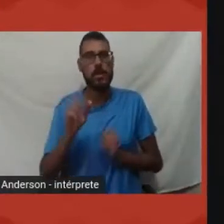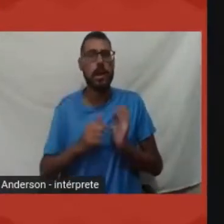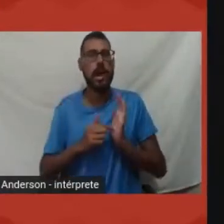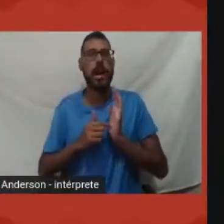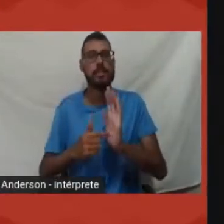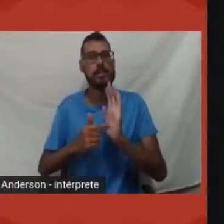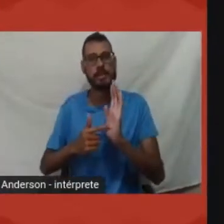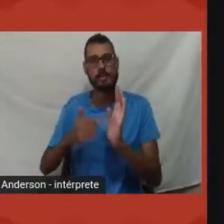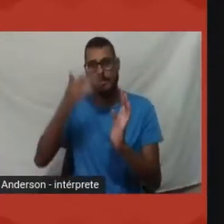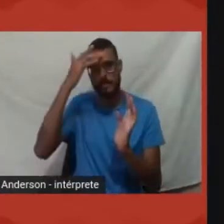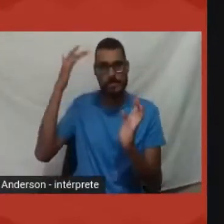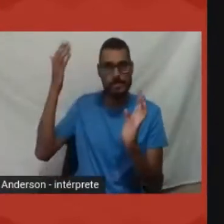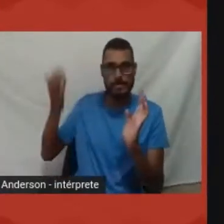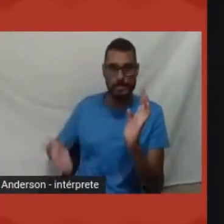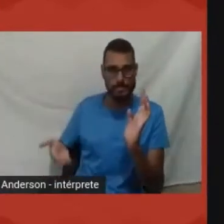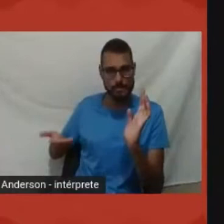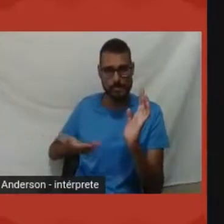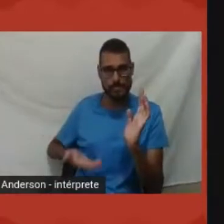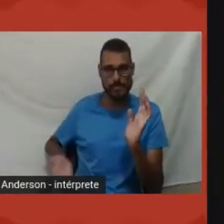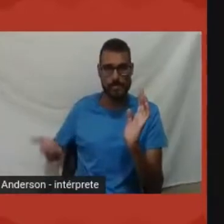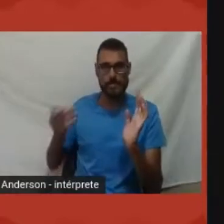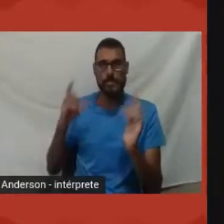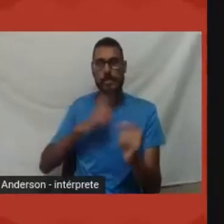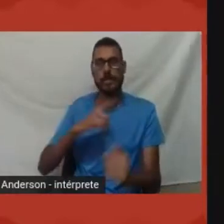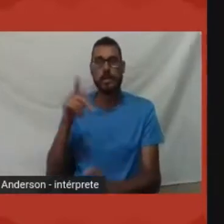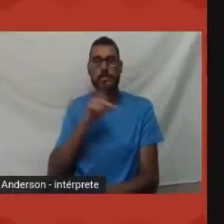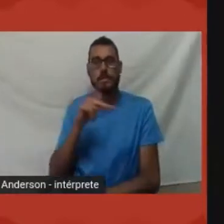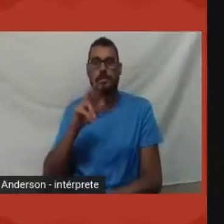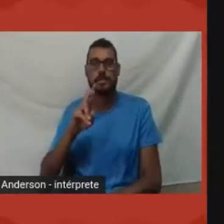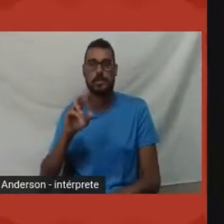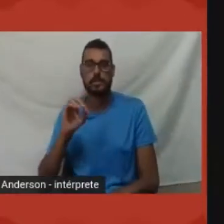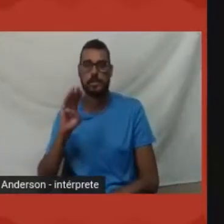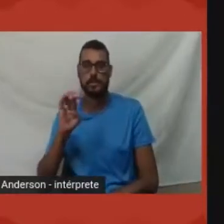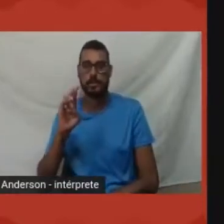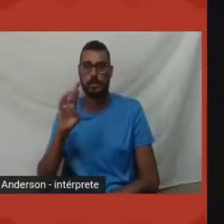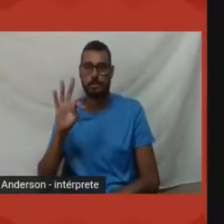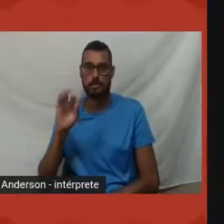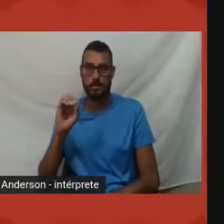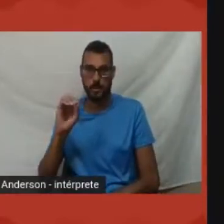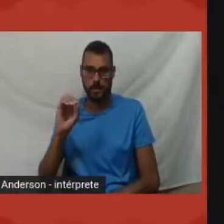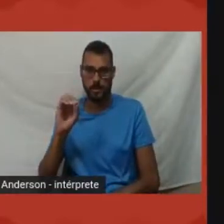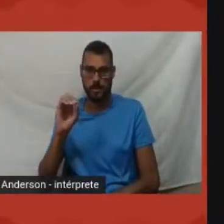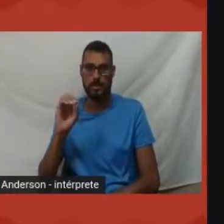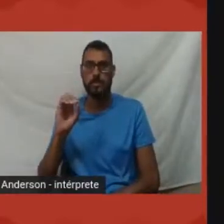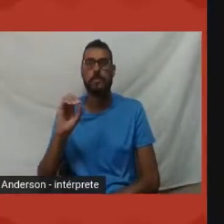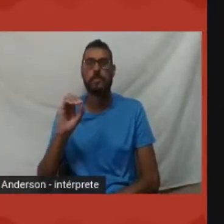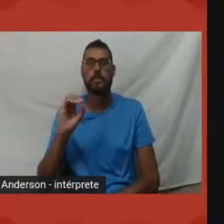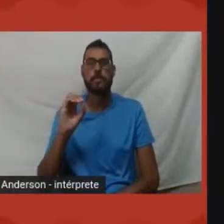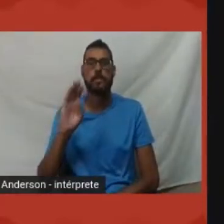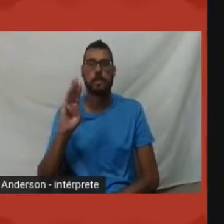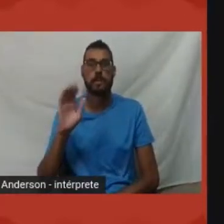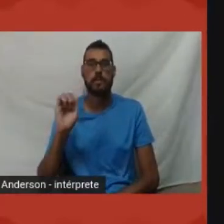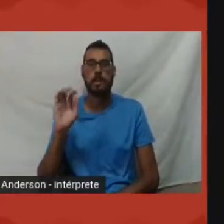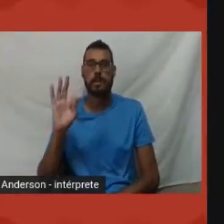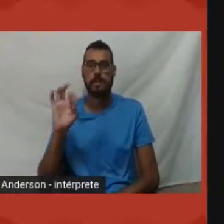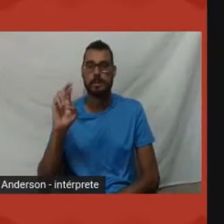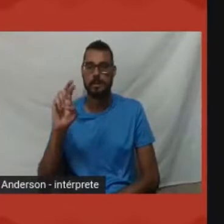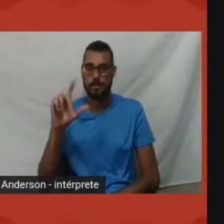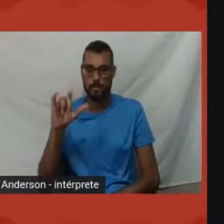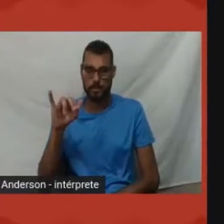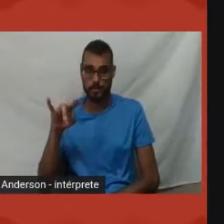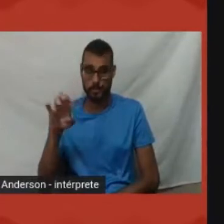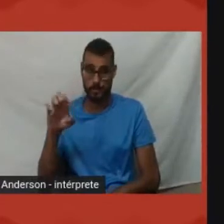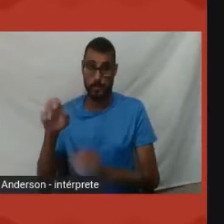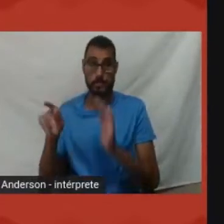aqui. Nós vamos ter o professor Roberto Paterlini, que é do Departamento de Matemática, que